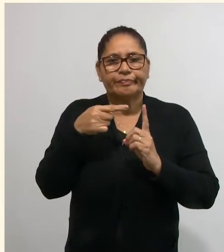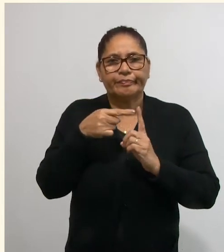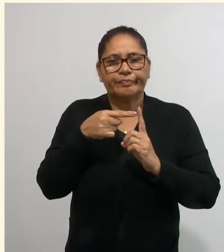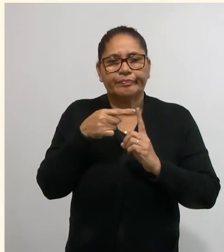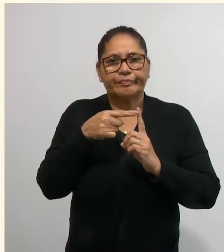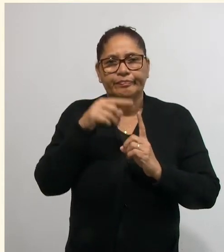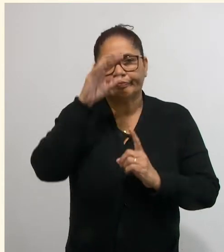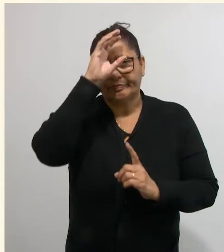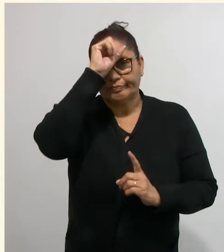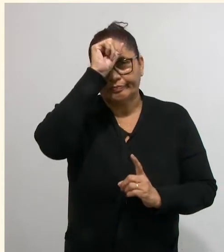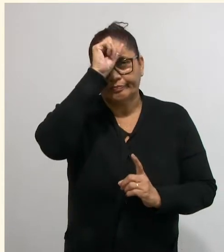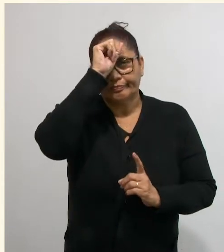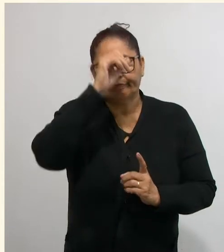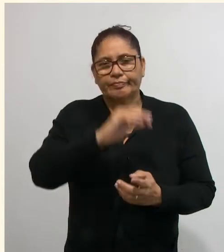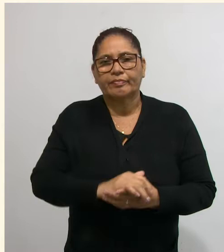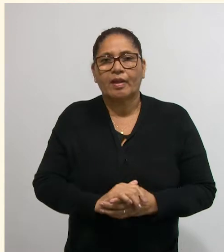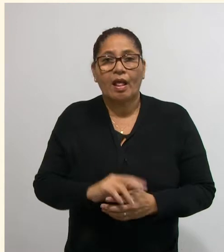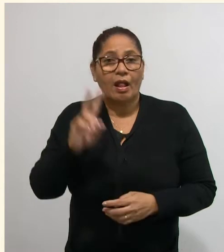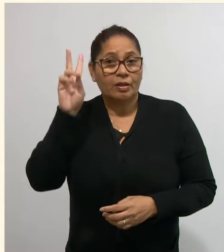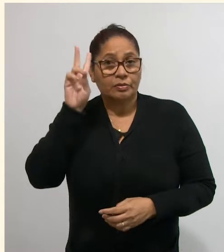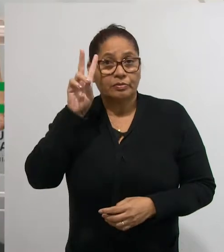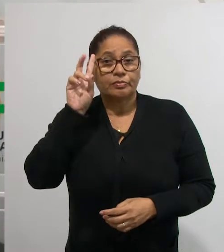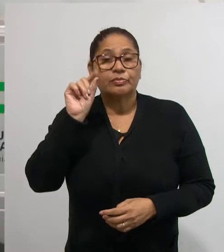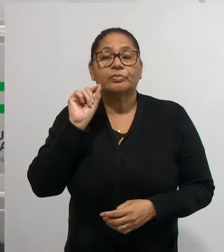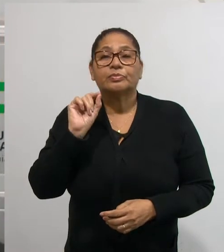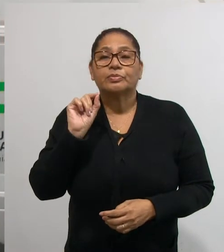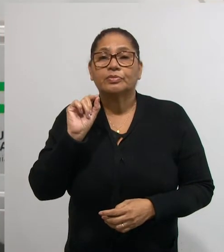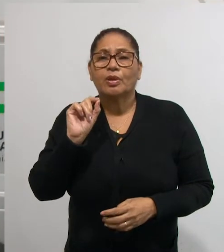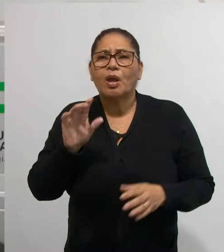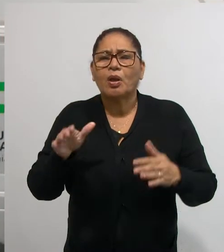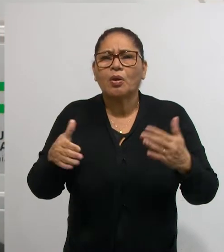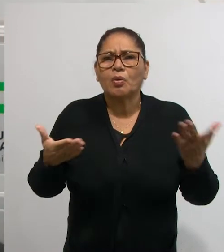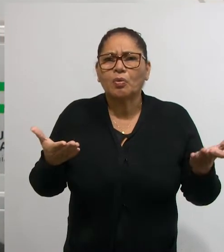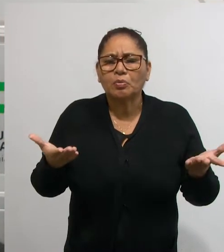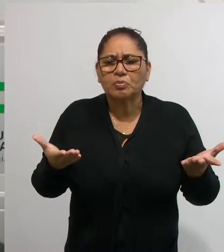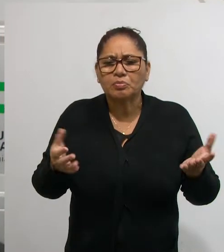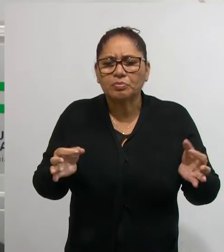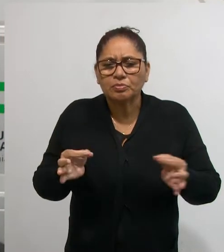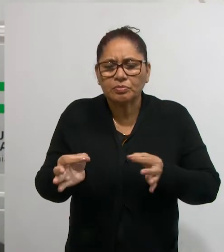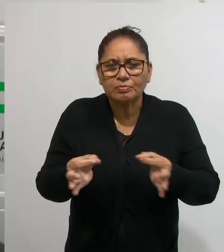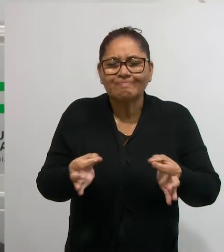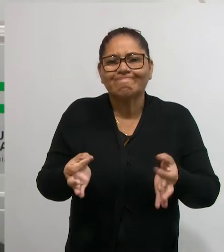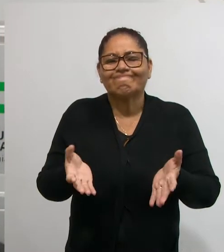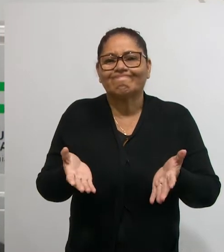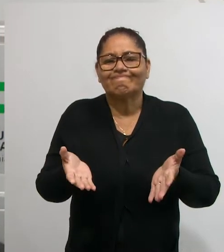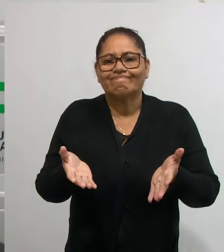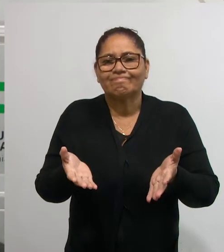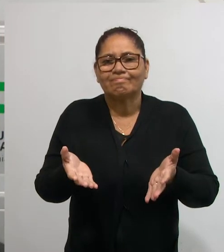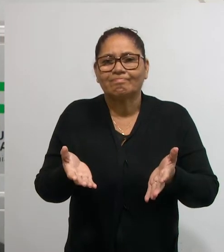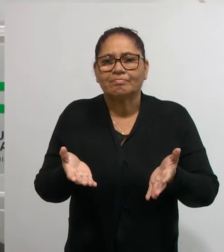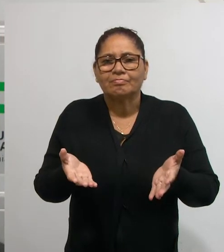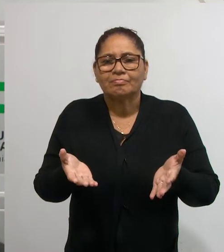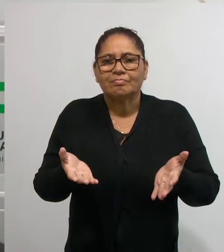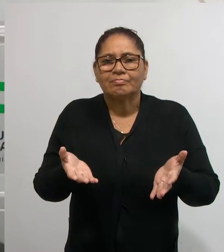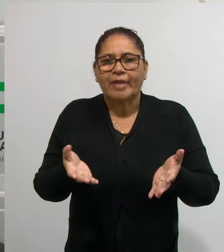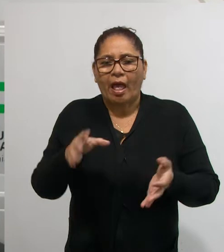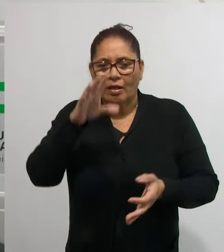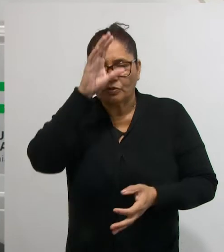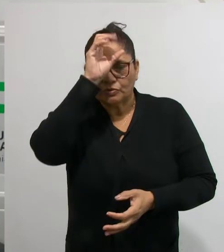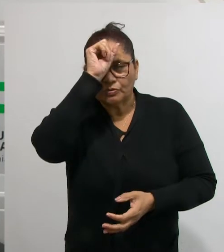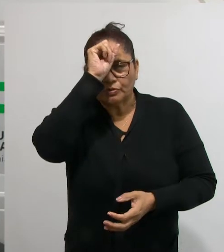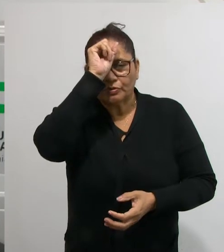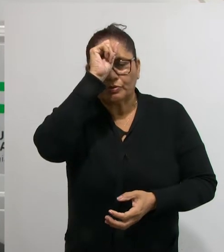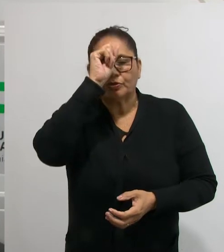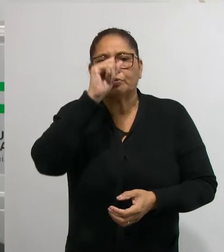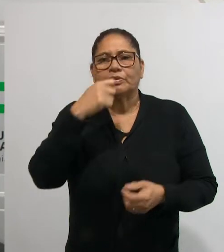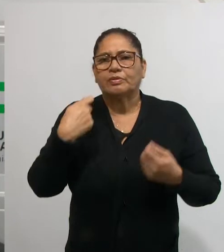da aprendizagem. Lembrando que, quando você vai organizar e regular as situações de aprendizagens,